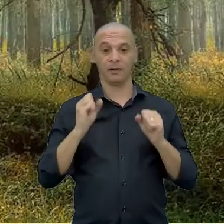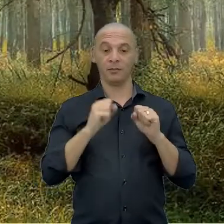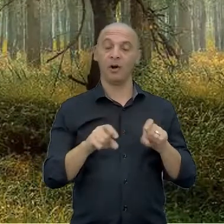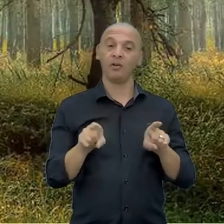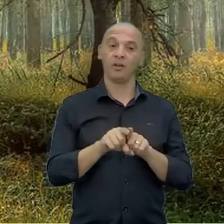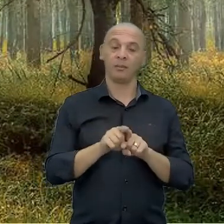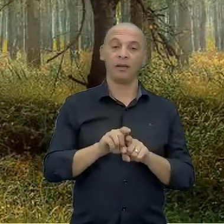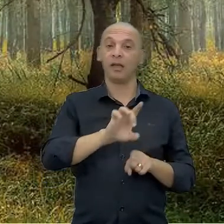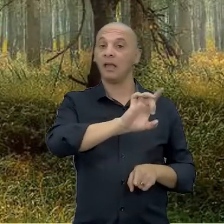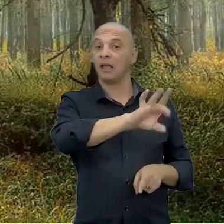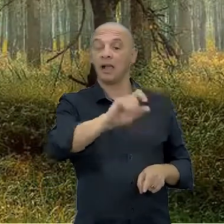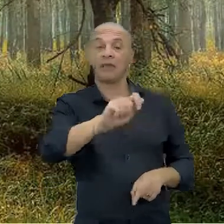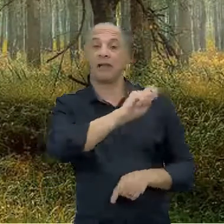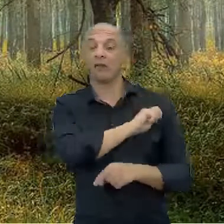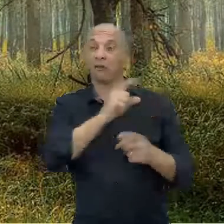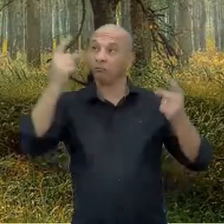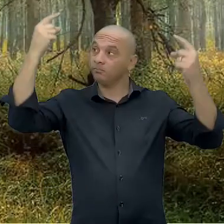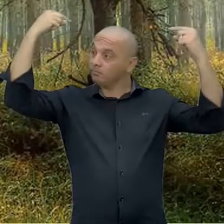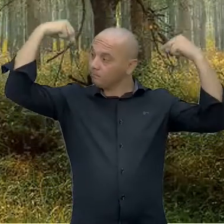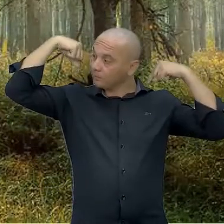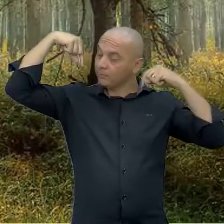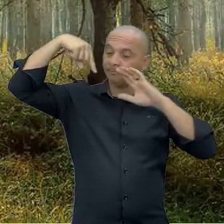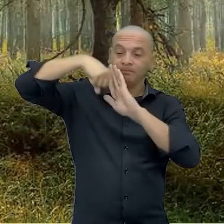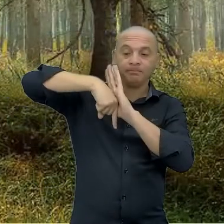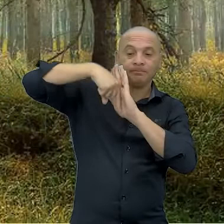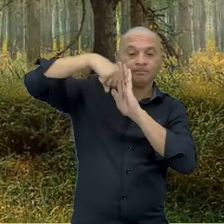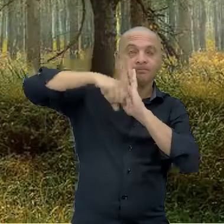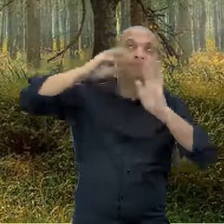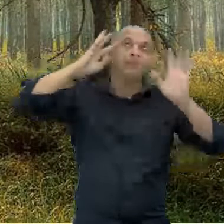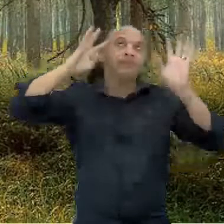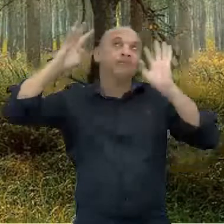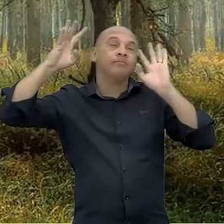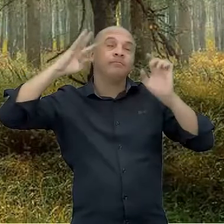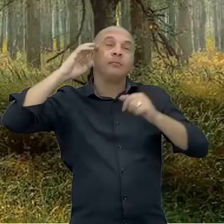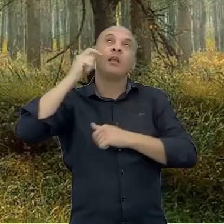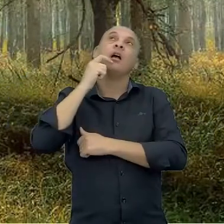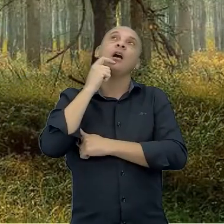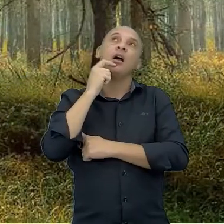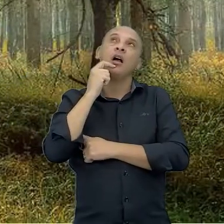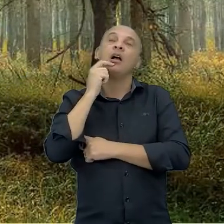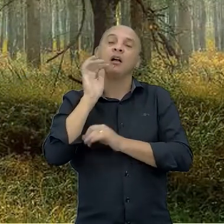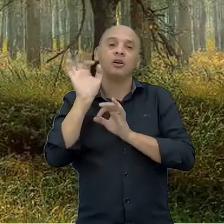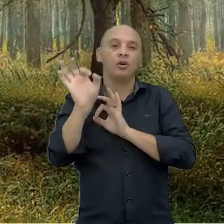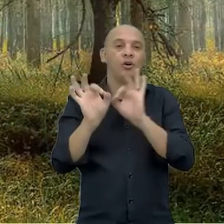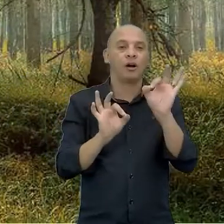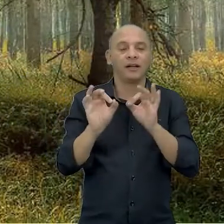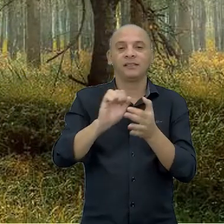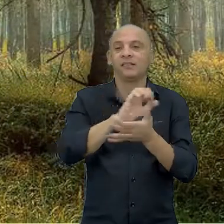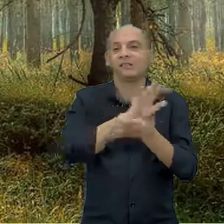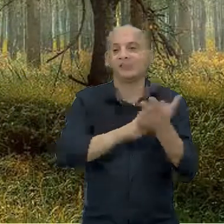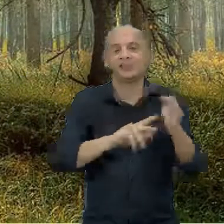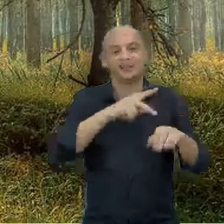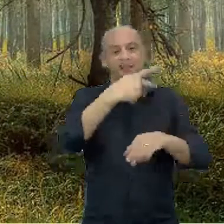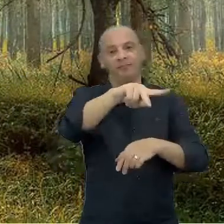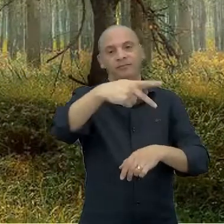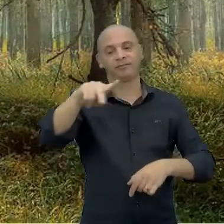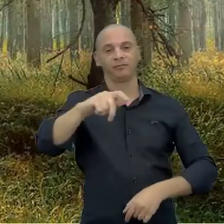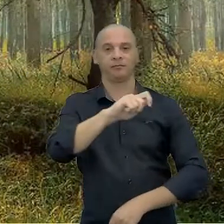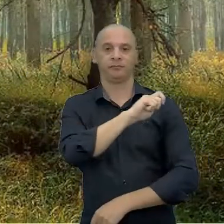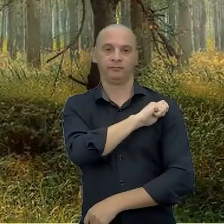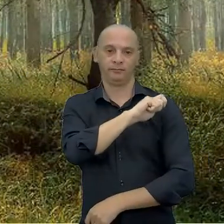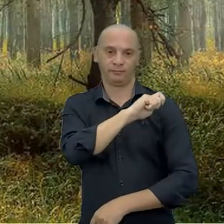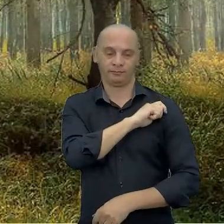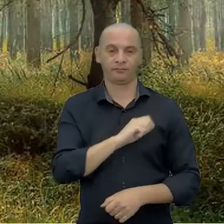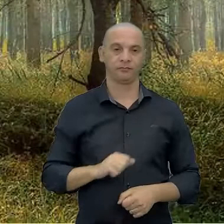uma autoavaliação deste componente, organizando uma atividade para os estudantes, né? Então a atividade deverá